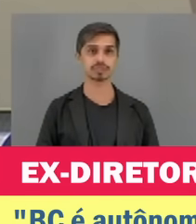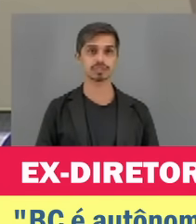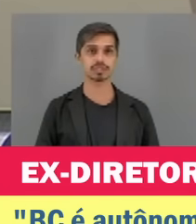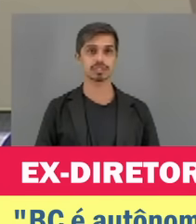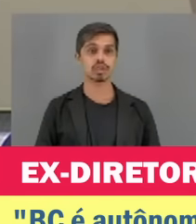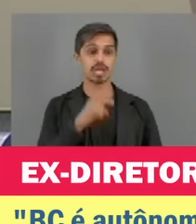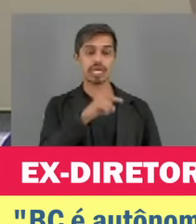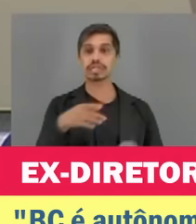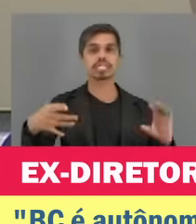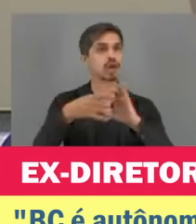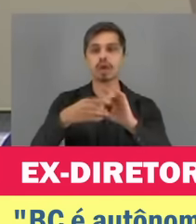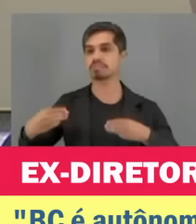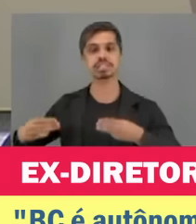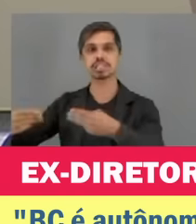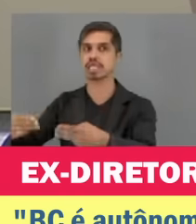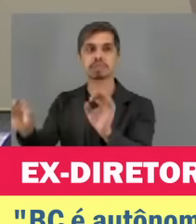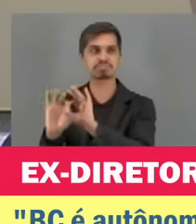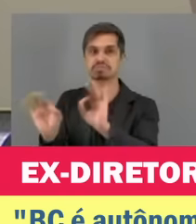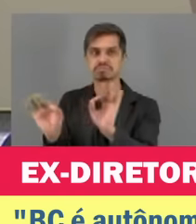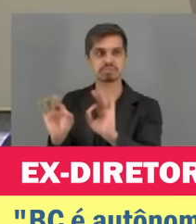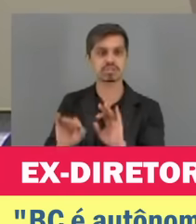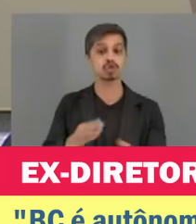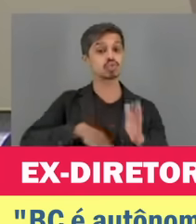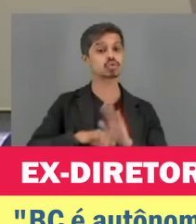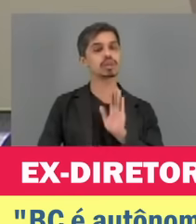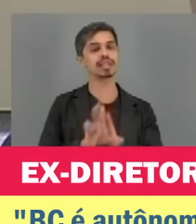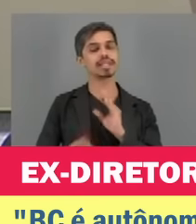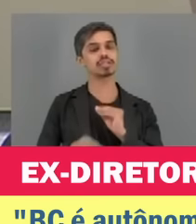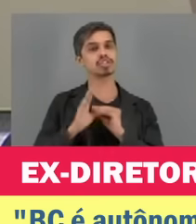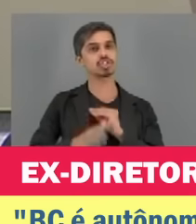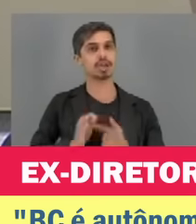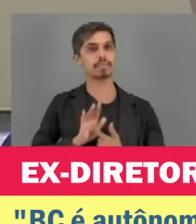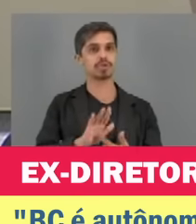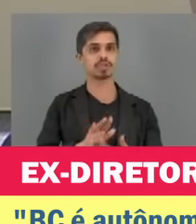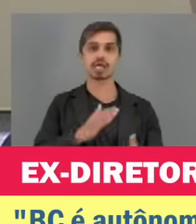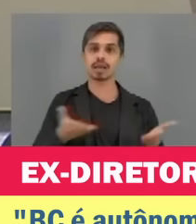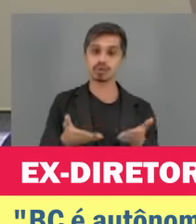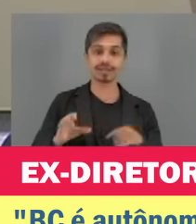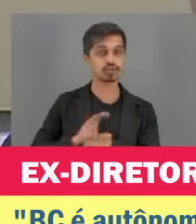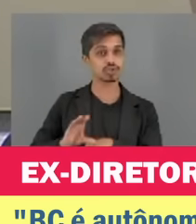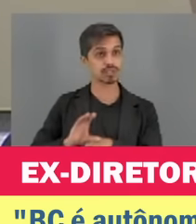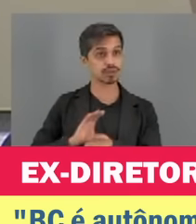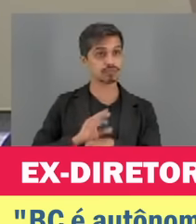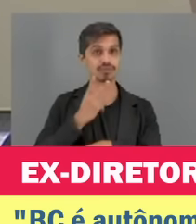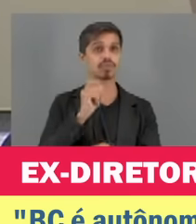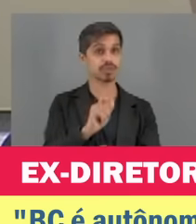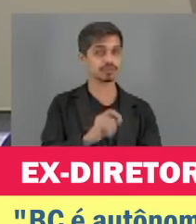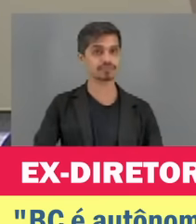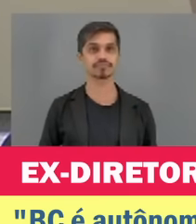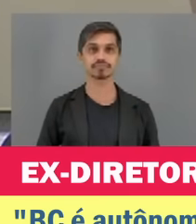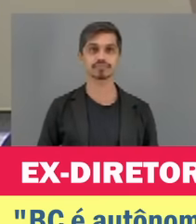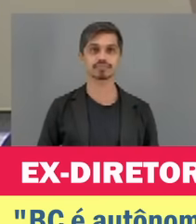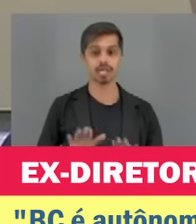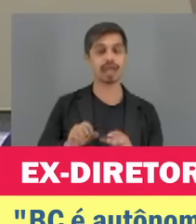do Banco Central a qualquer ministério ou órgão público, tudo isso já está em lei complementar e seria agora conduzido para o nível constitucional. E ainda,